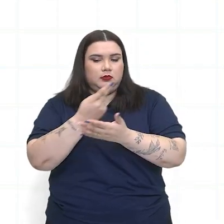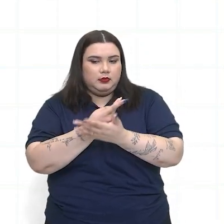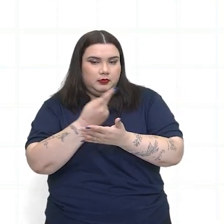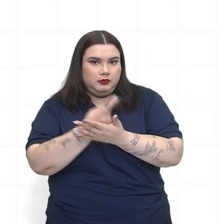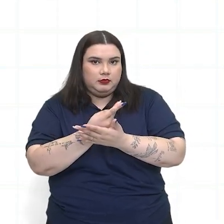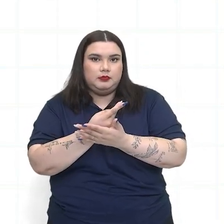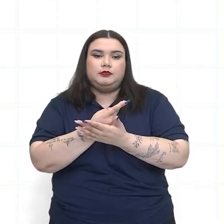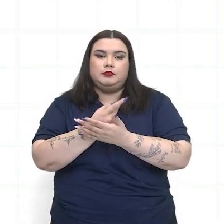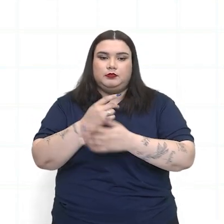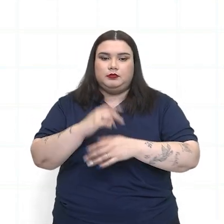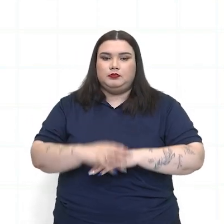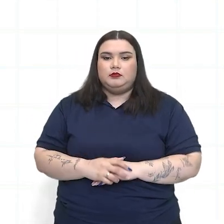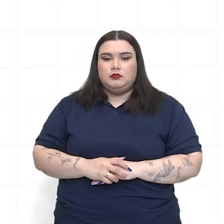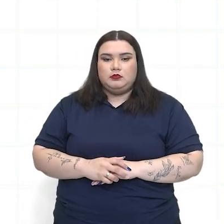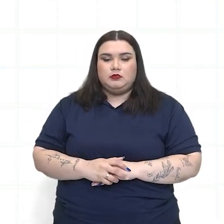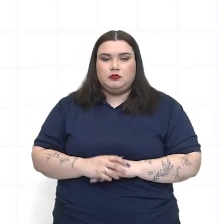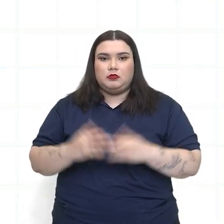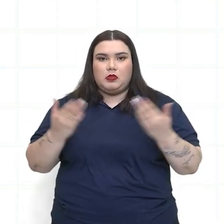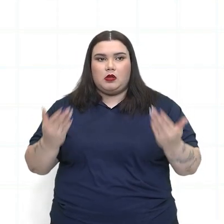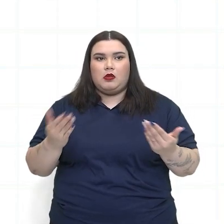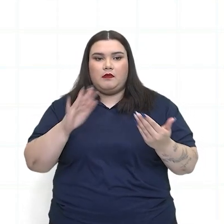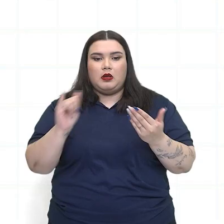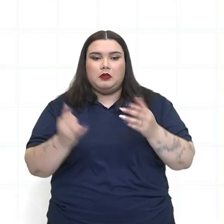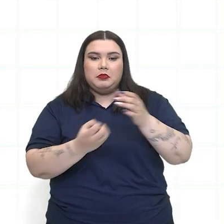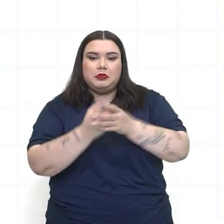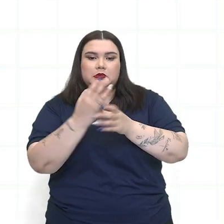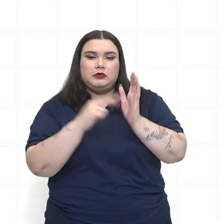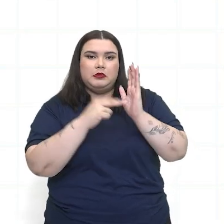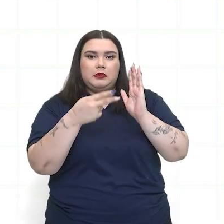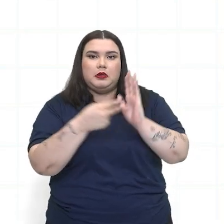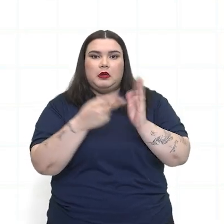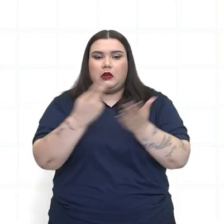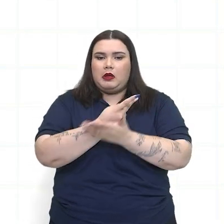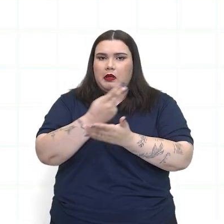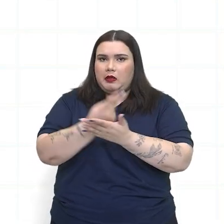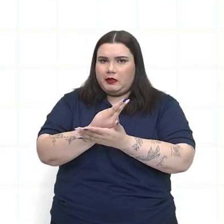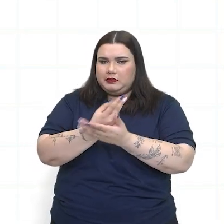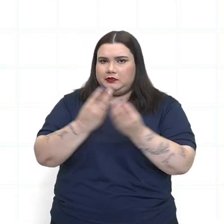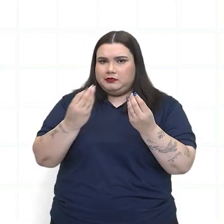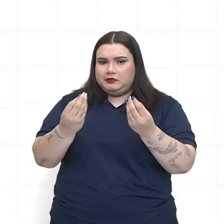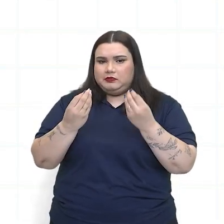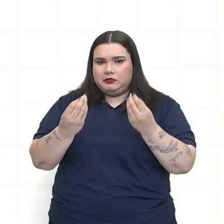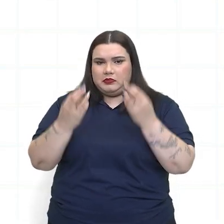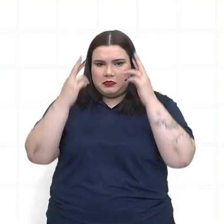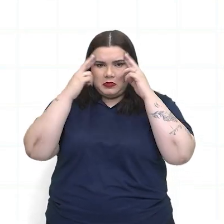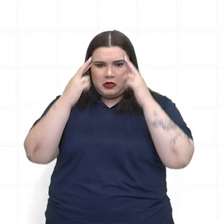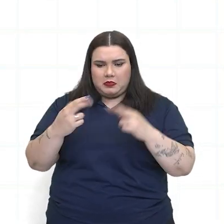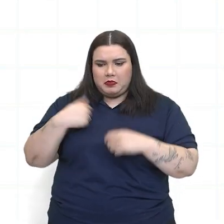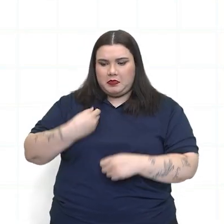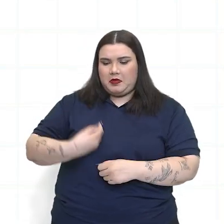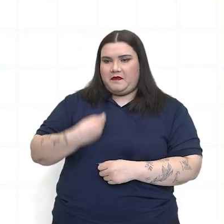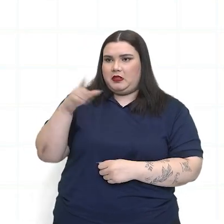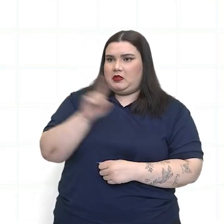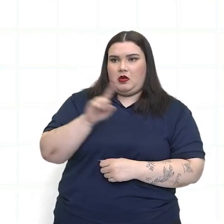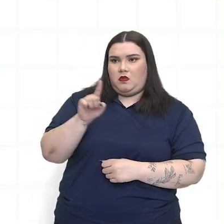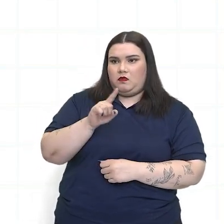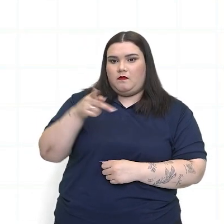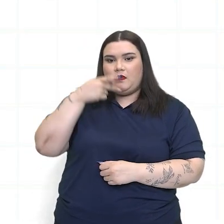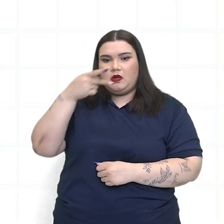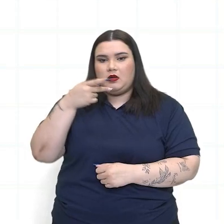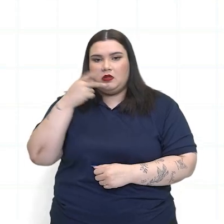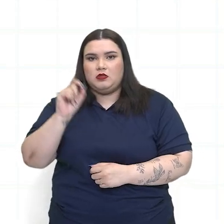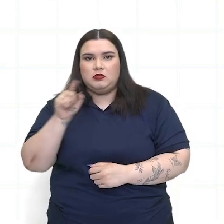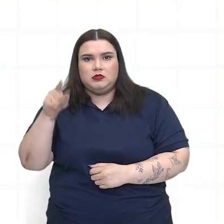está incorreto. Então, vai produzindo sentidos diferentes. Veja isso, respeite a minha vida, não. Fale sobre o que